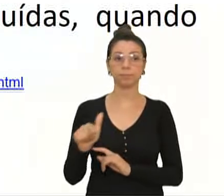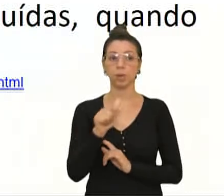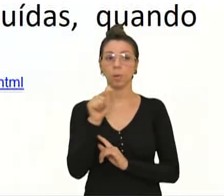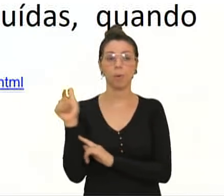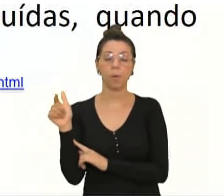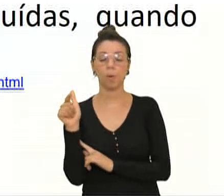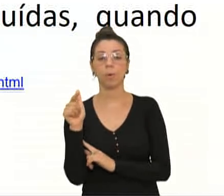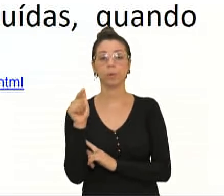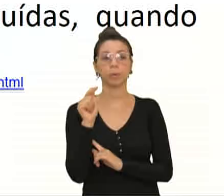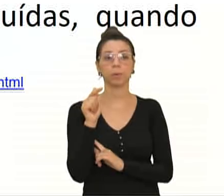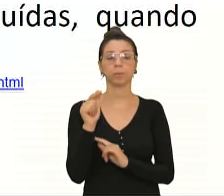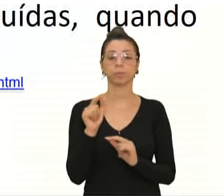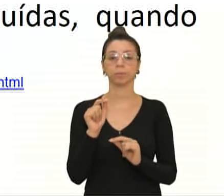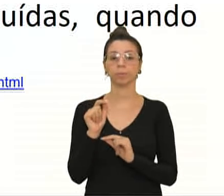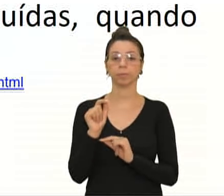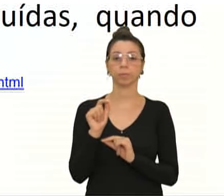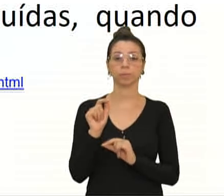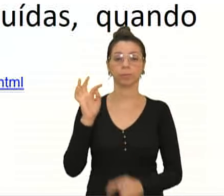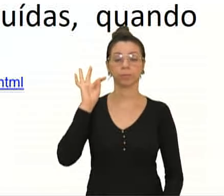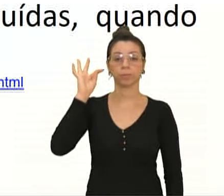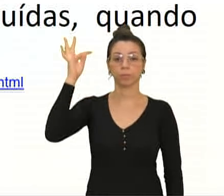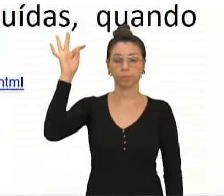grande pensador,